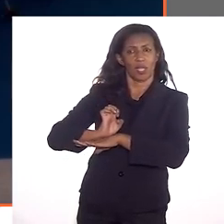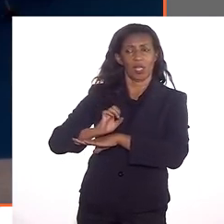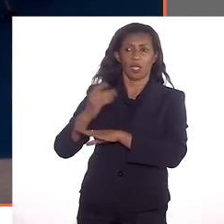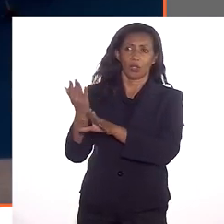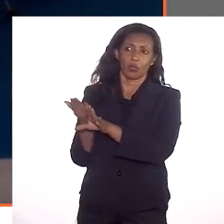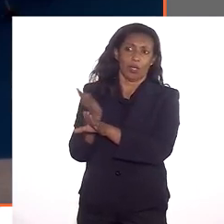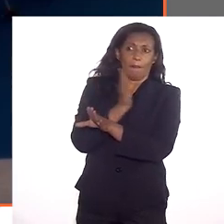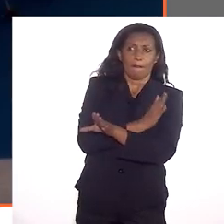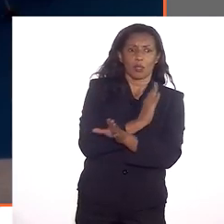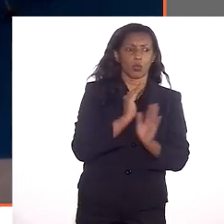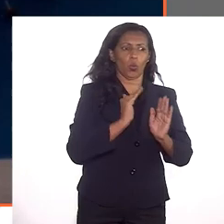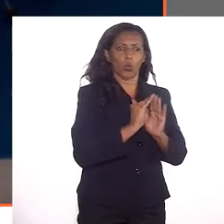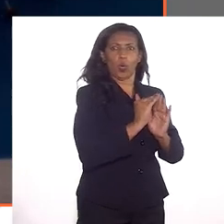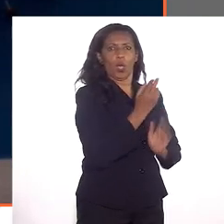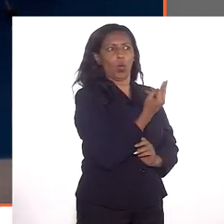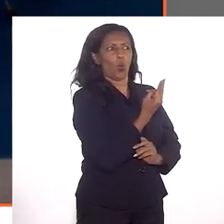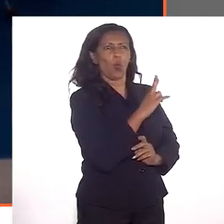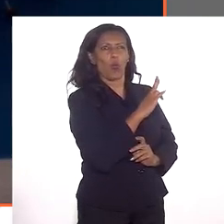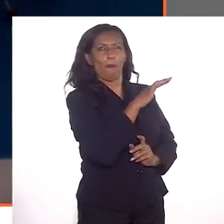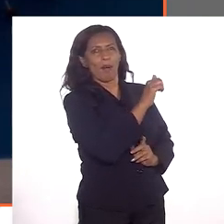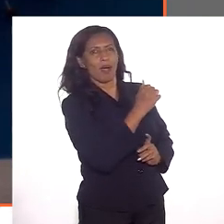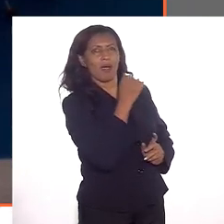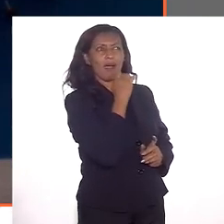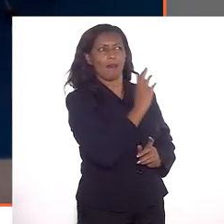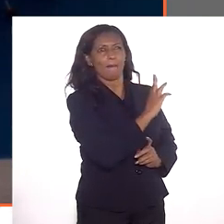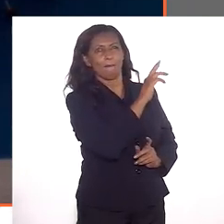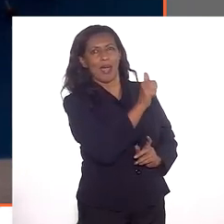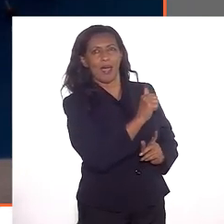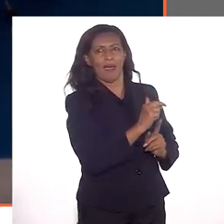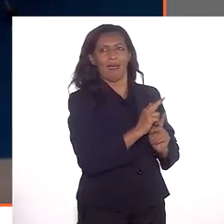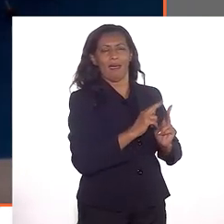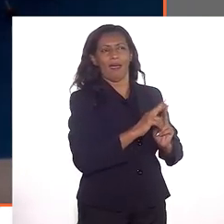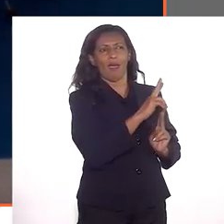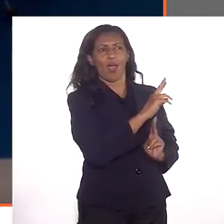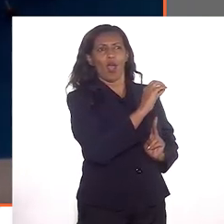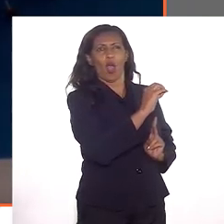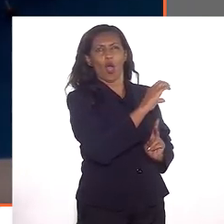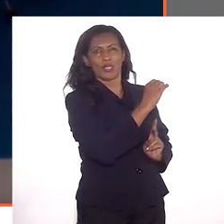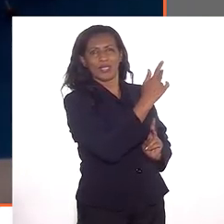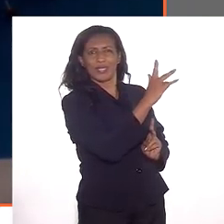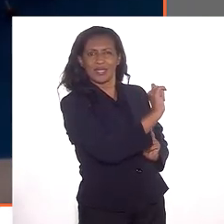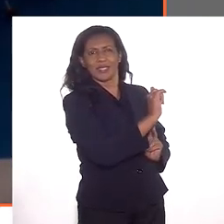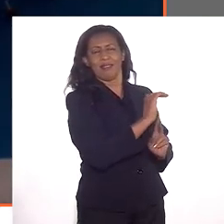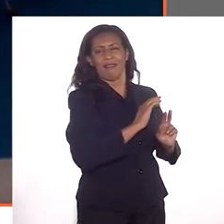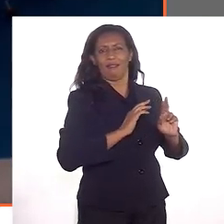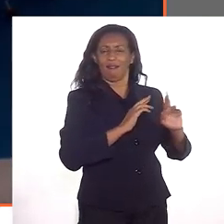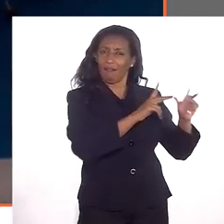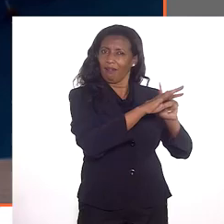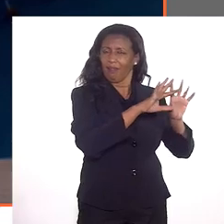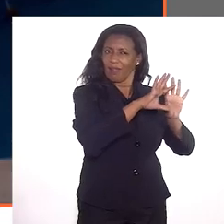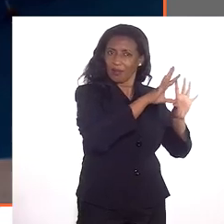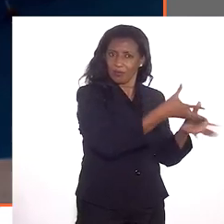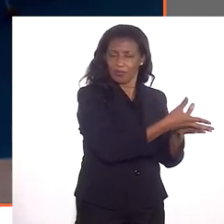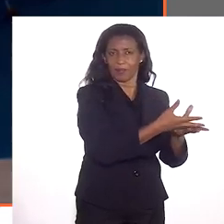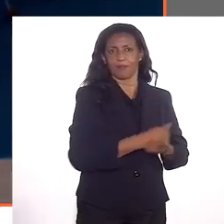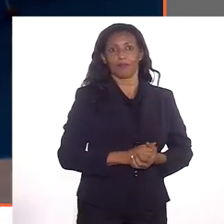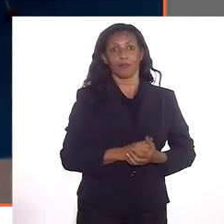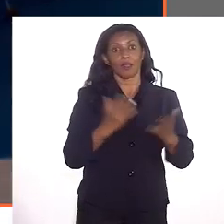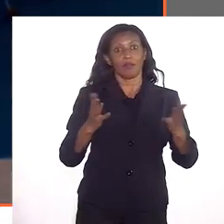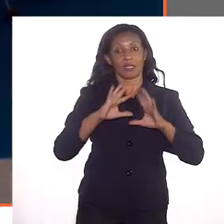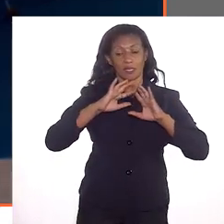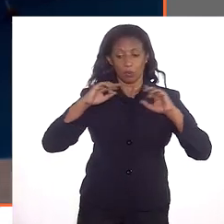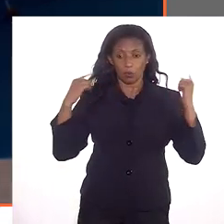os moradores, digamos, de asfalto, né? No exemplo de São Conrado, entre Rocinha, os moradores de São Conrado, enfim, isso